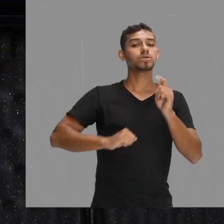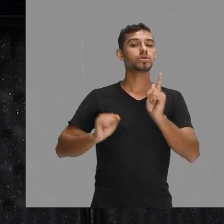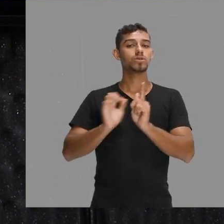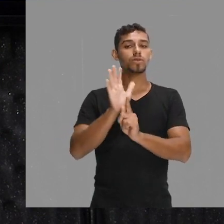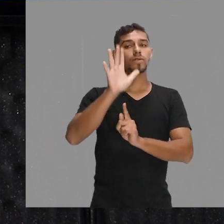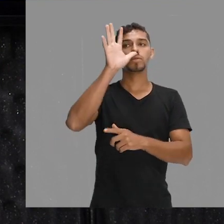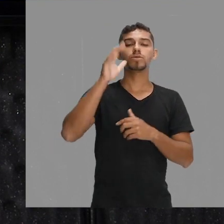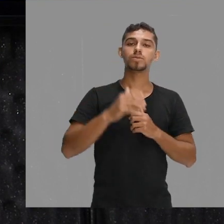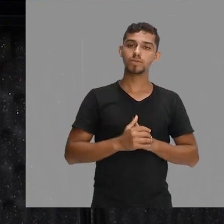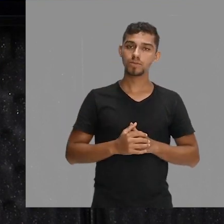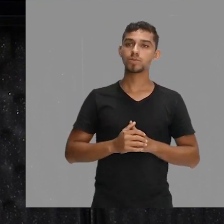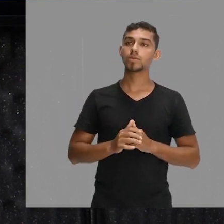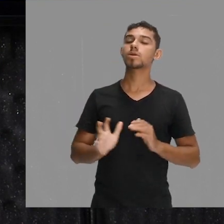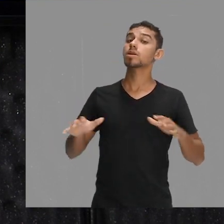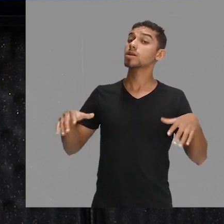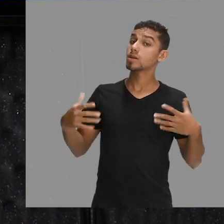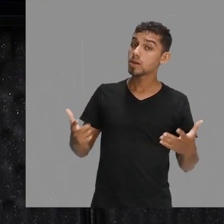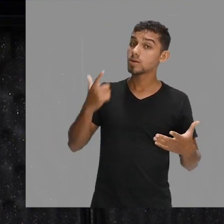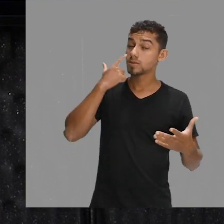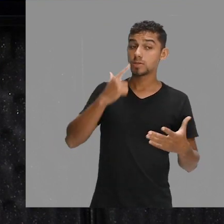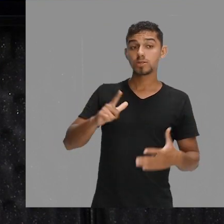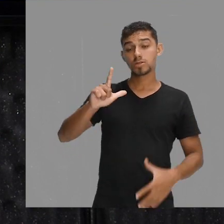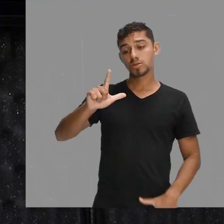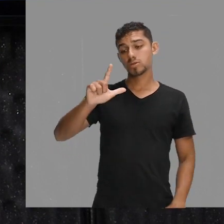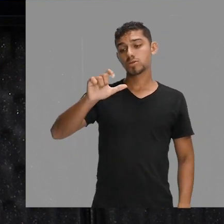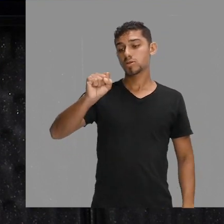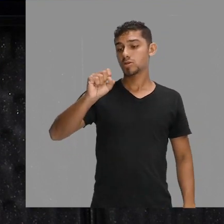de vapor. Então, esse soluto vai